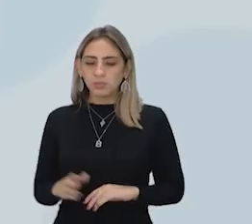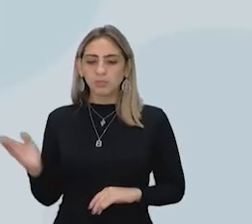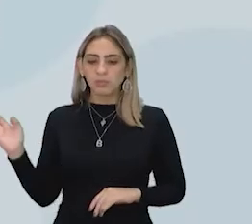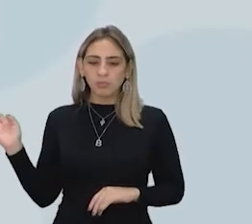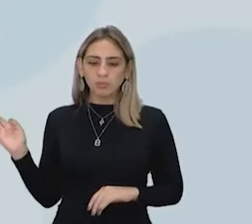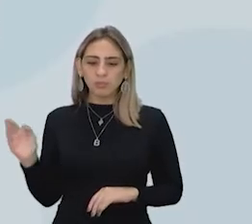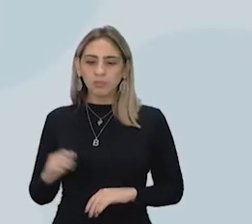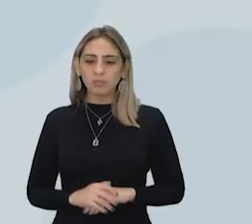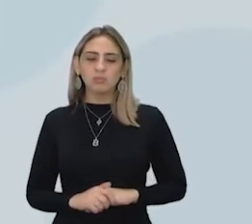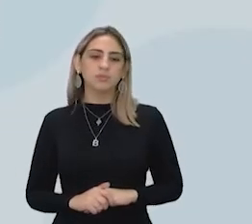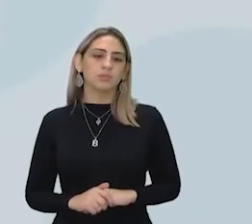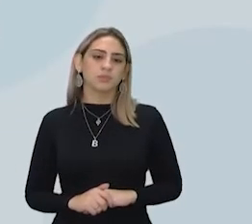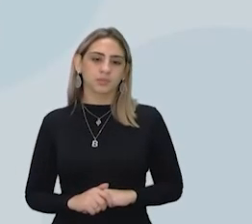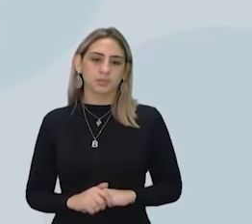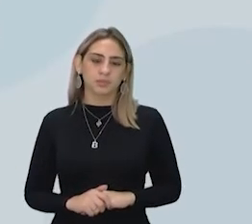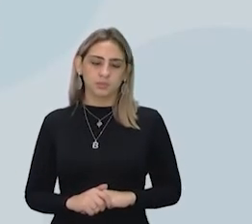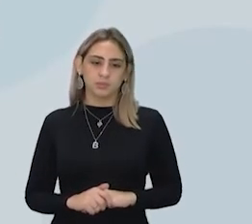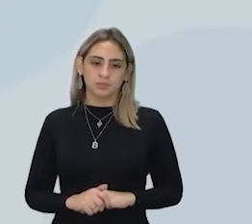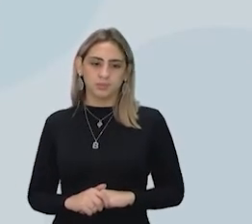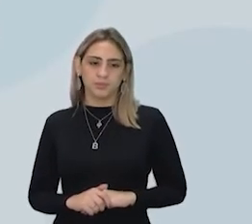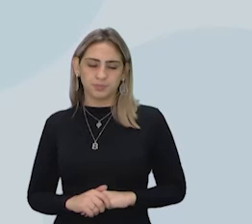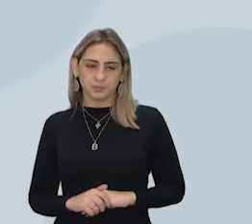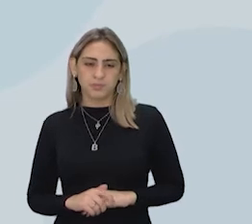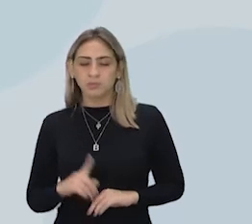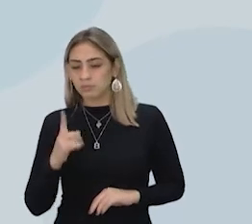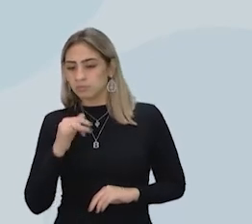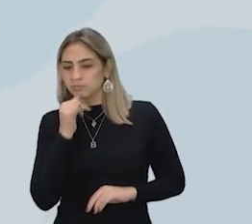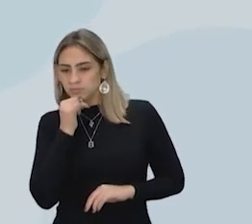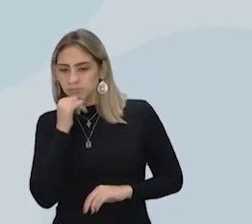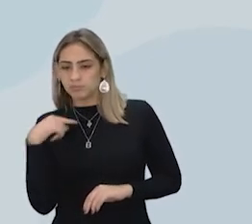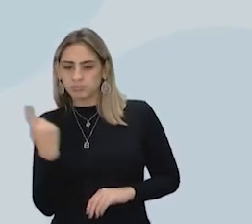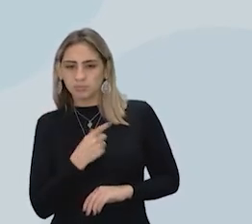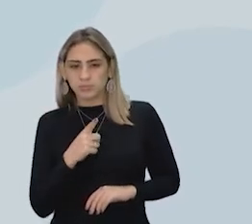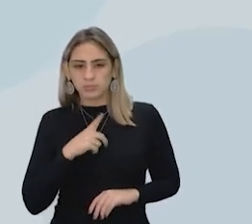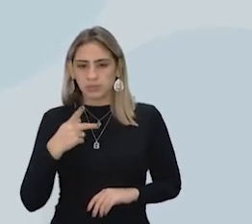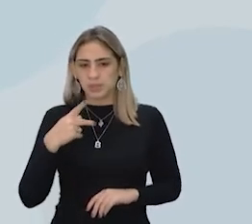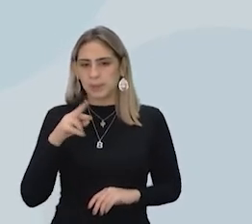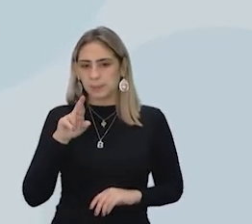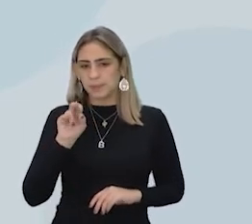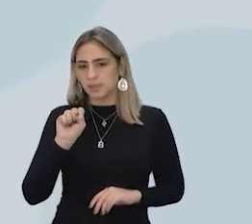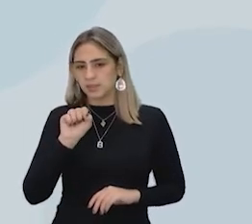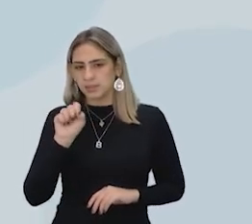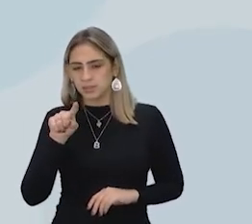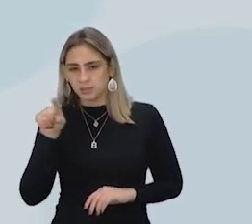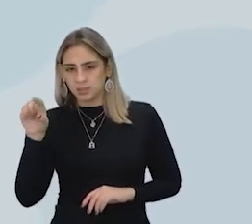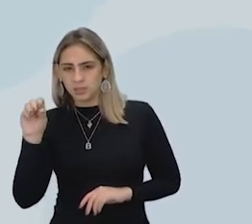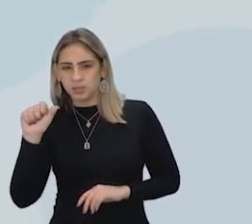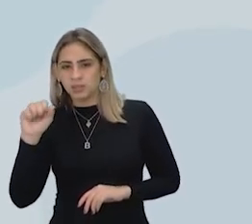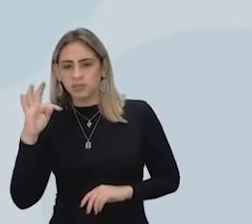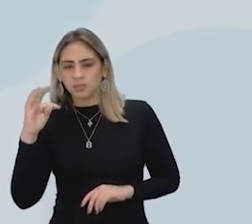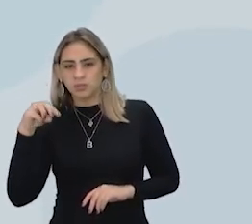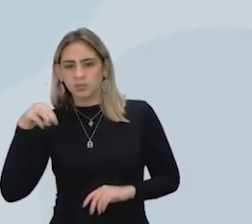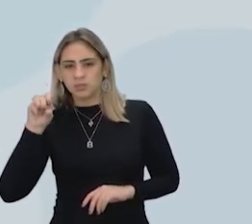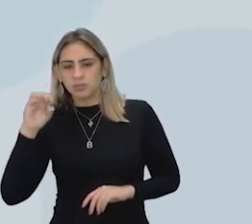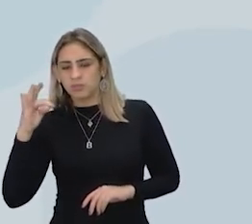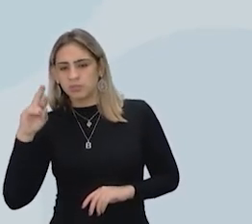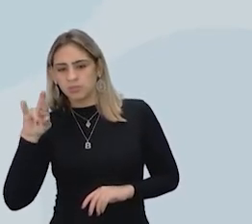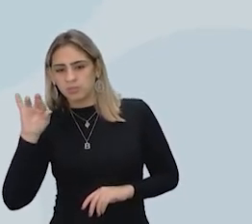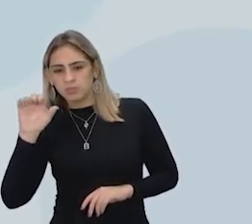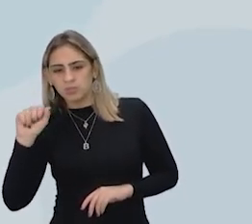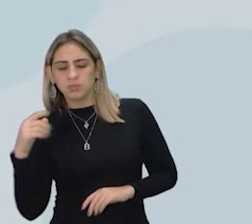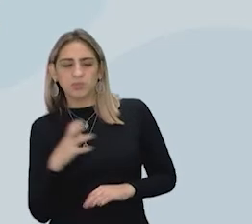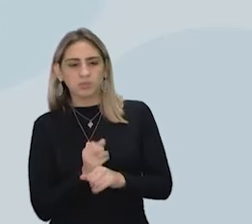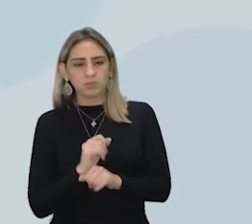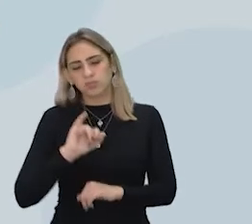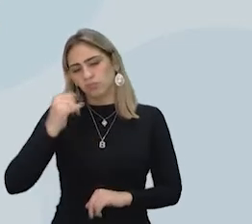fenômenos naturais aqui, tá bom? Um exemplo que a gente tem é a pressão atmosférica. Então, aqui nós não vamos fazer esse cálculo que a gente fez